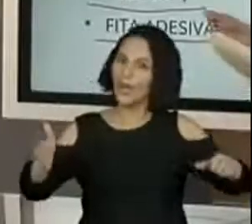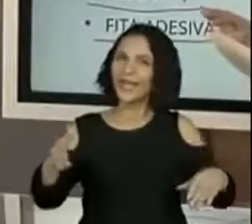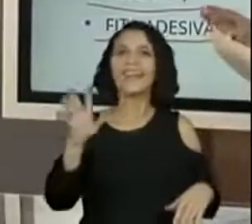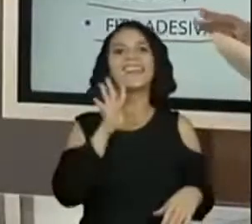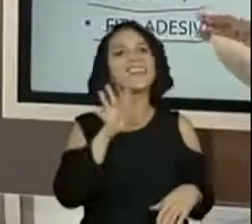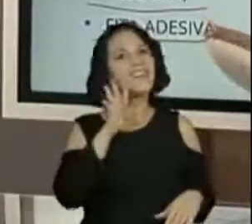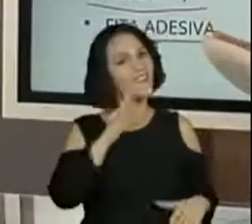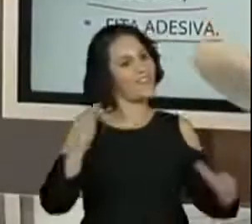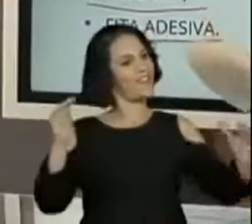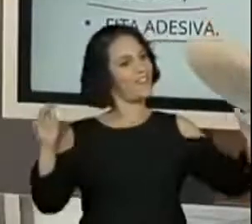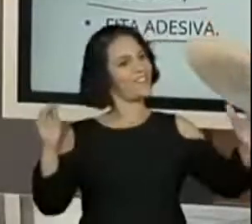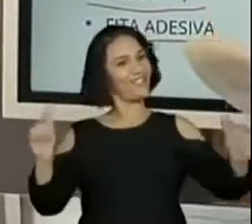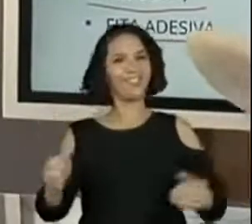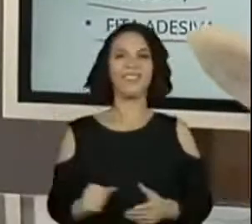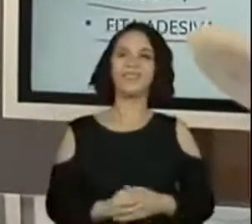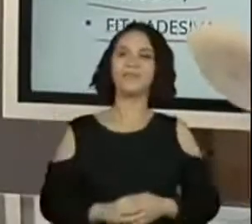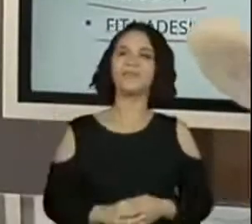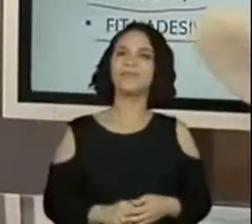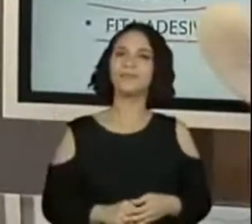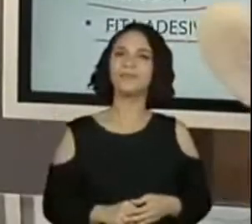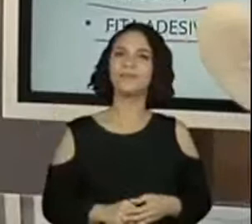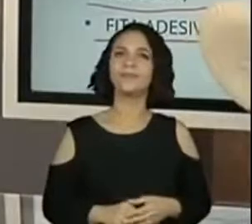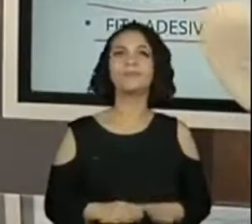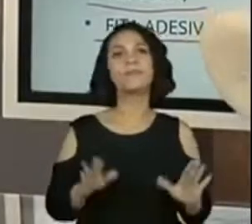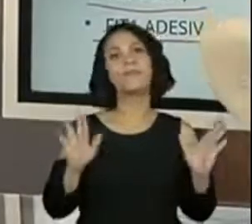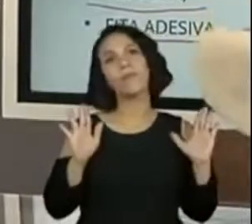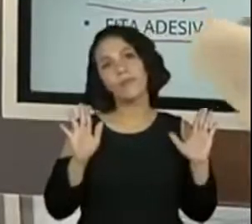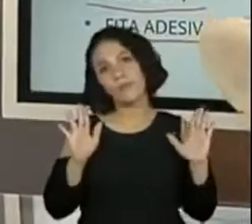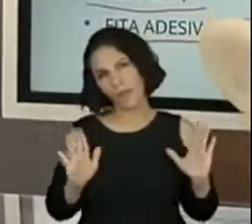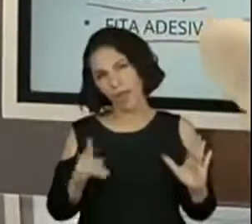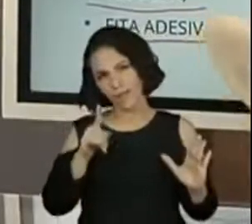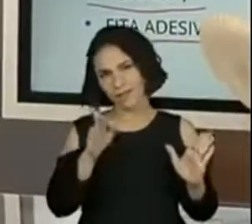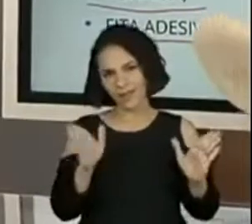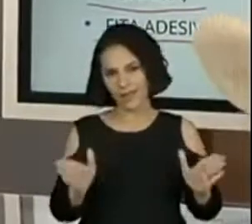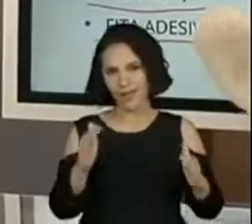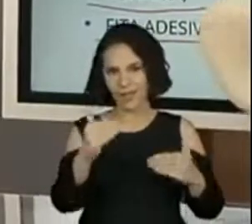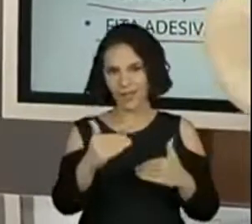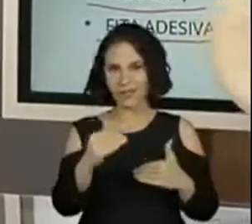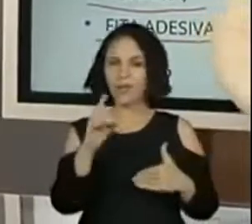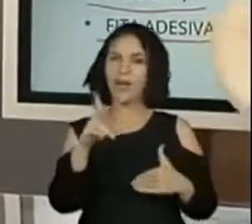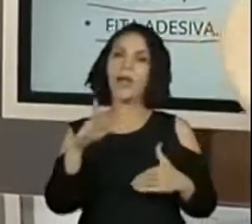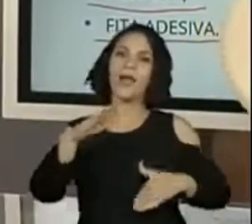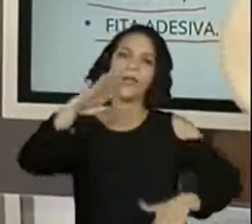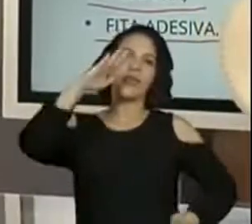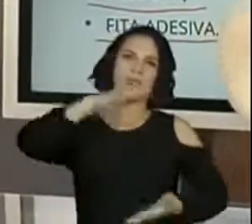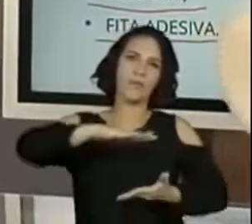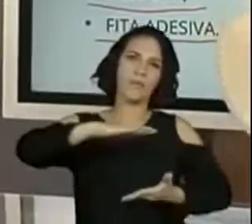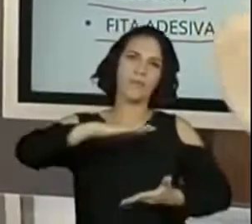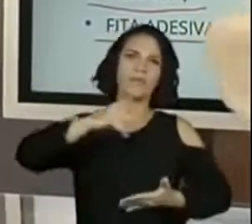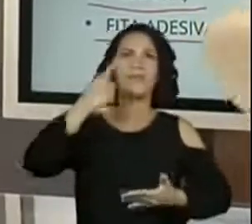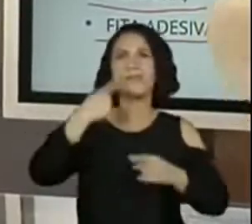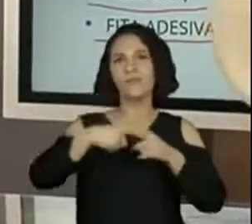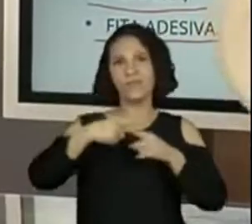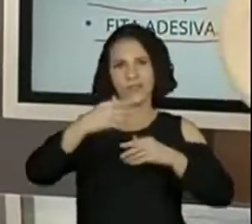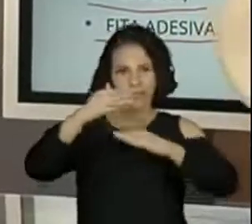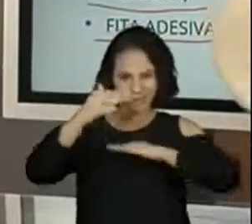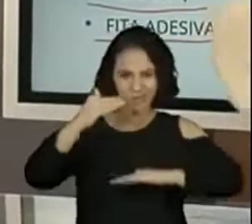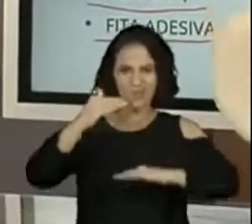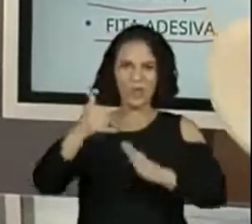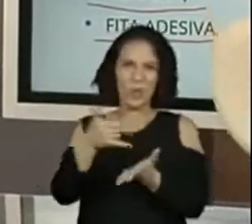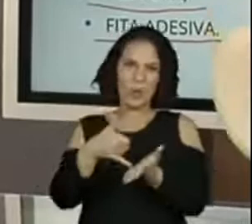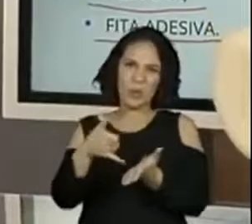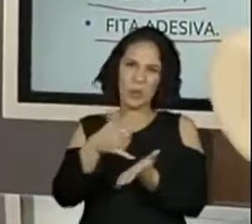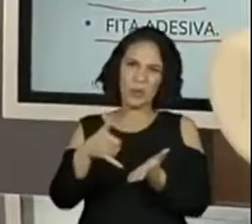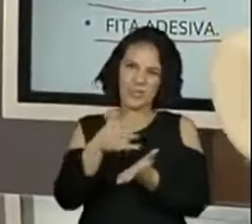né? E aí, mas a caixa de pizza tampa, tá? Não vai usar a parte de baixo que fica engordurada